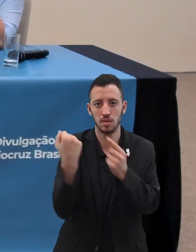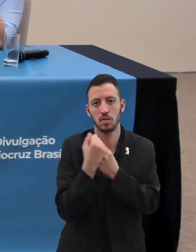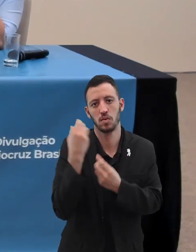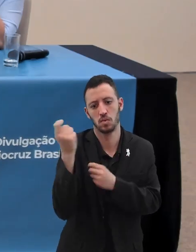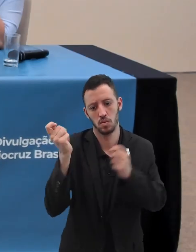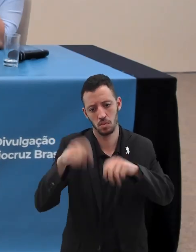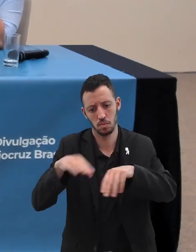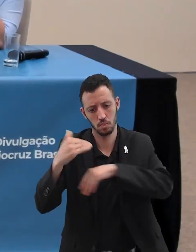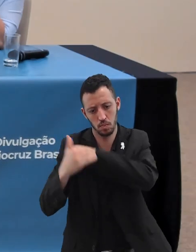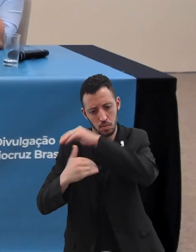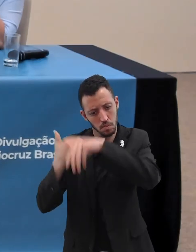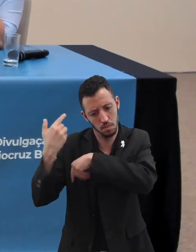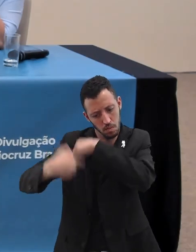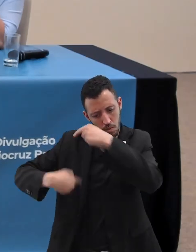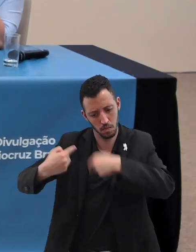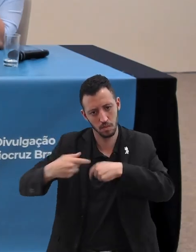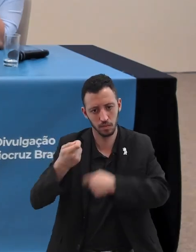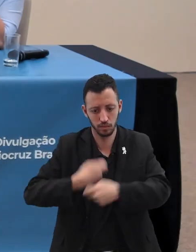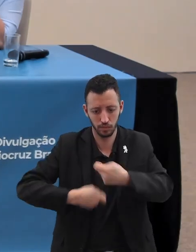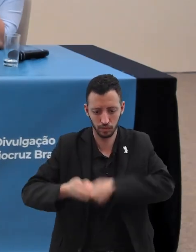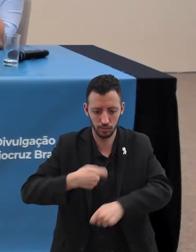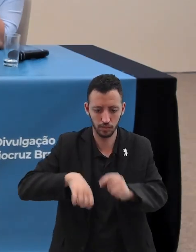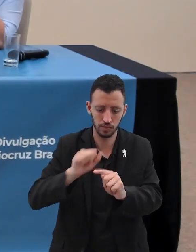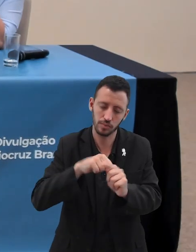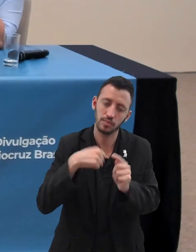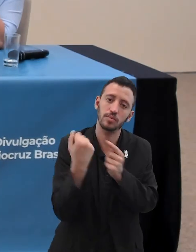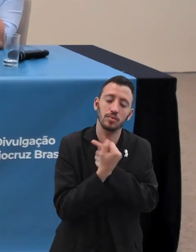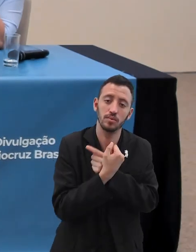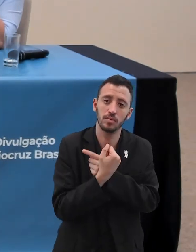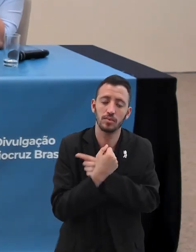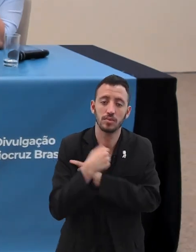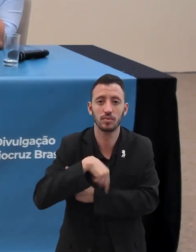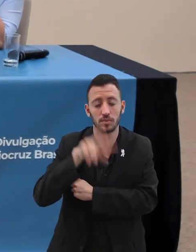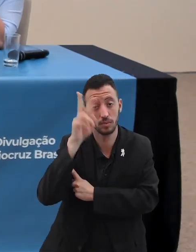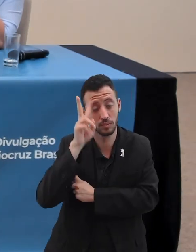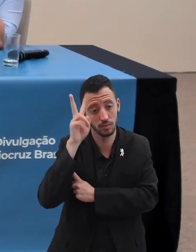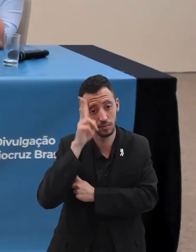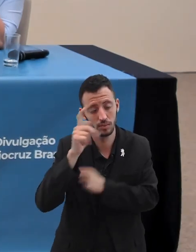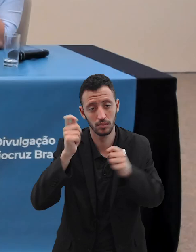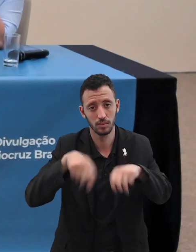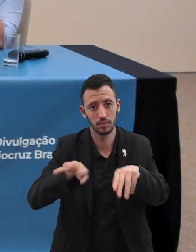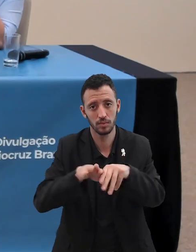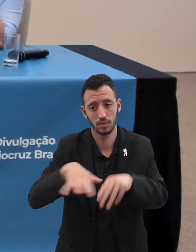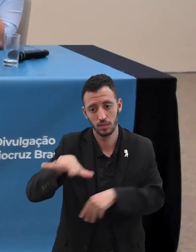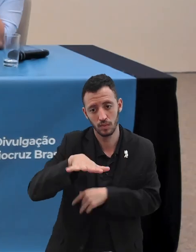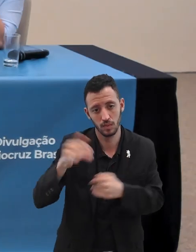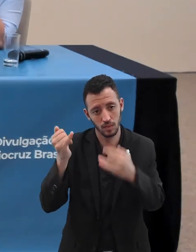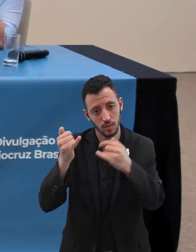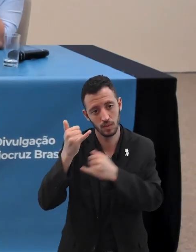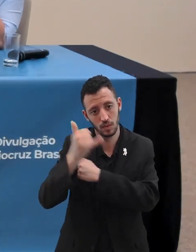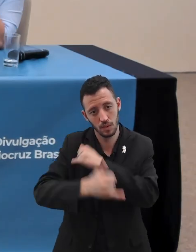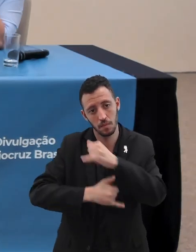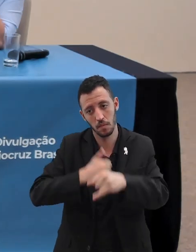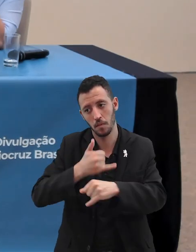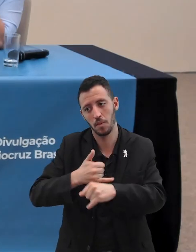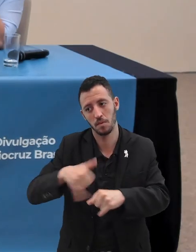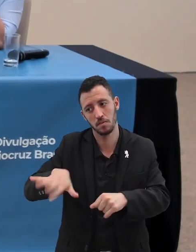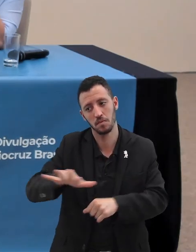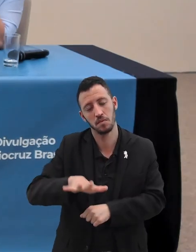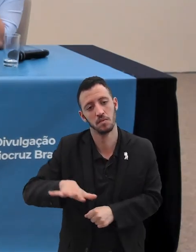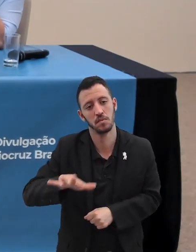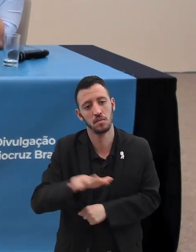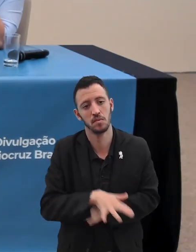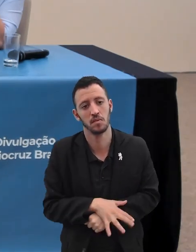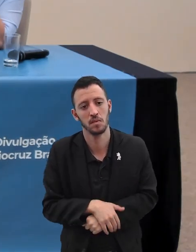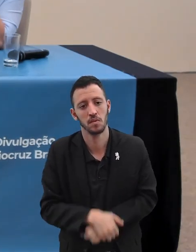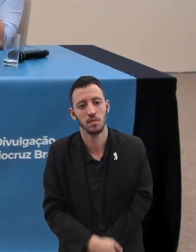o desenvolvimento político, econômico e social. Né? Eu me lembro, eu cobri muito a área de informática, né? Eu me